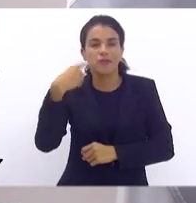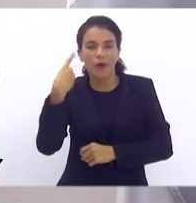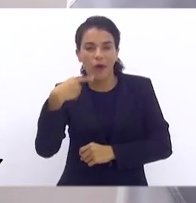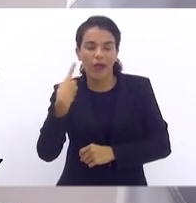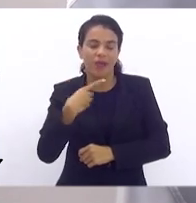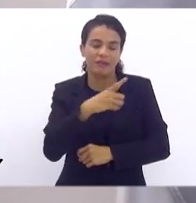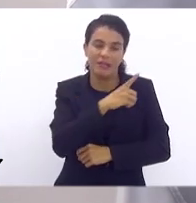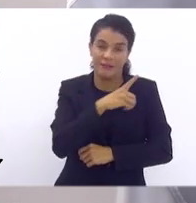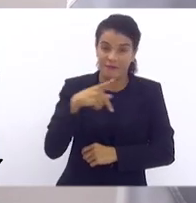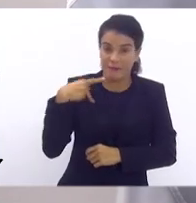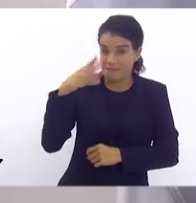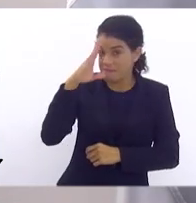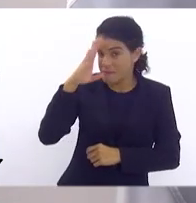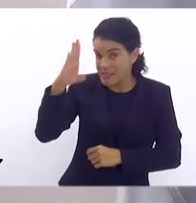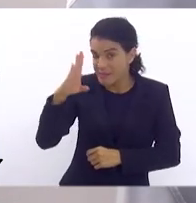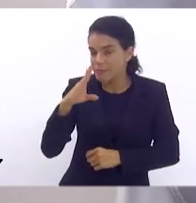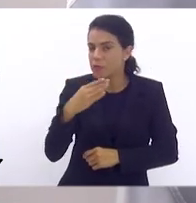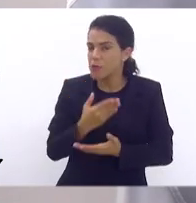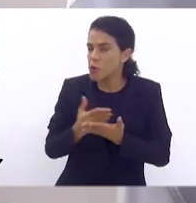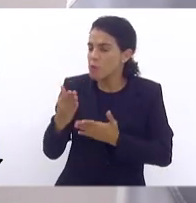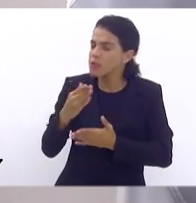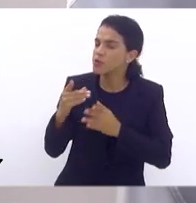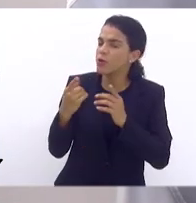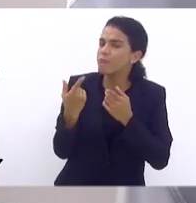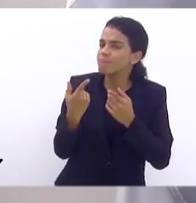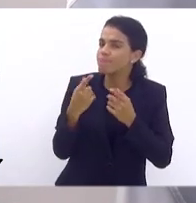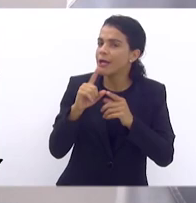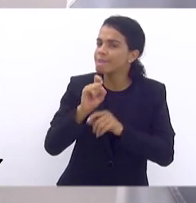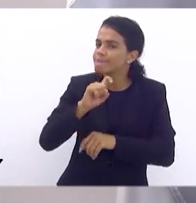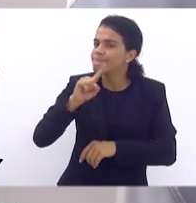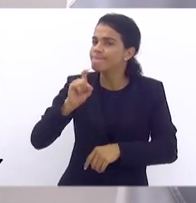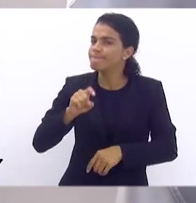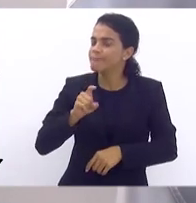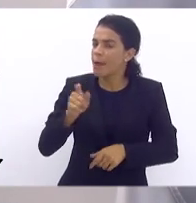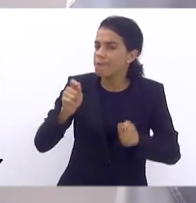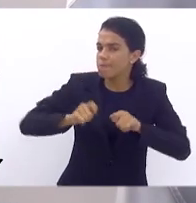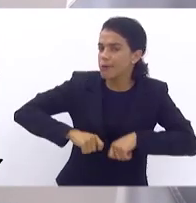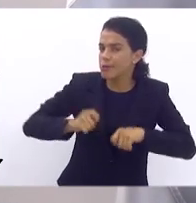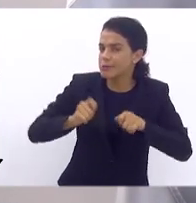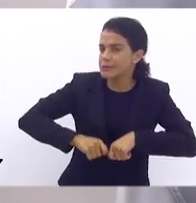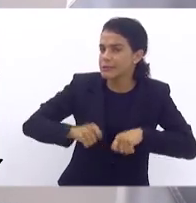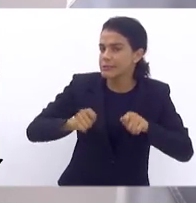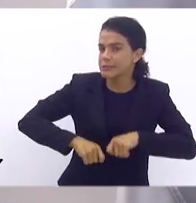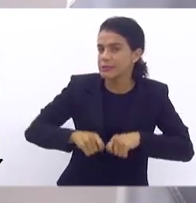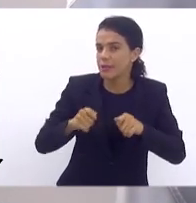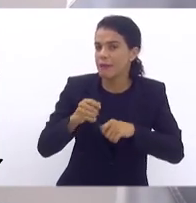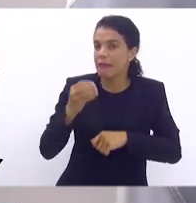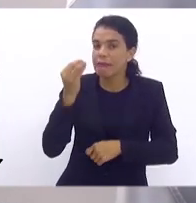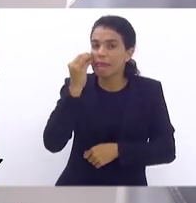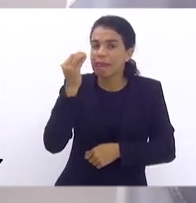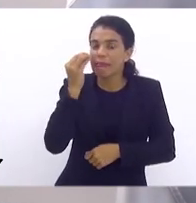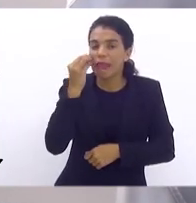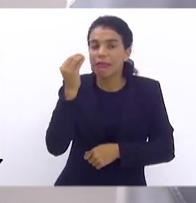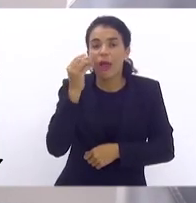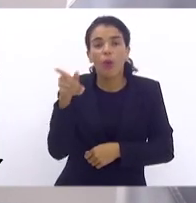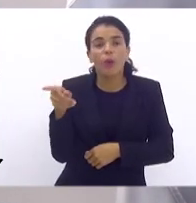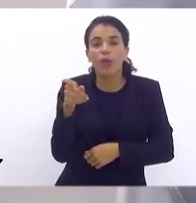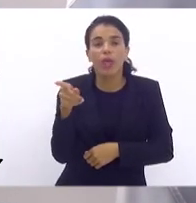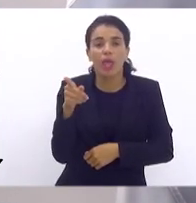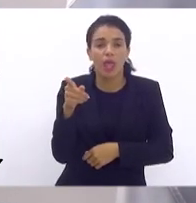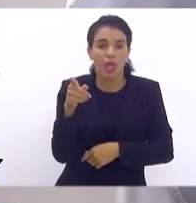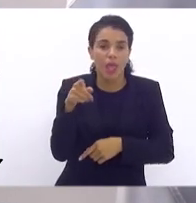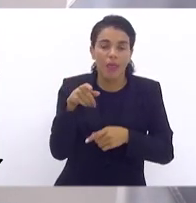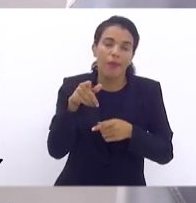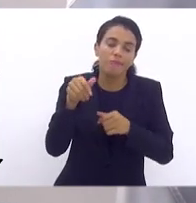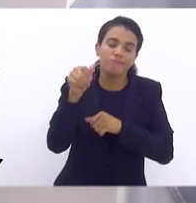a defensoria principalmente começou a questionar a possibilidade de buscar a reparação física daquela daquele